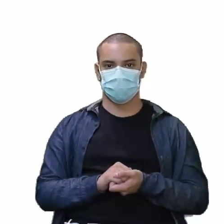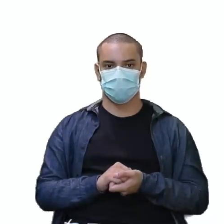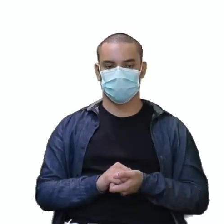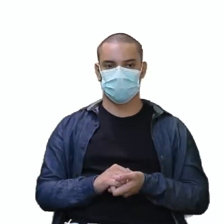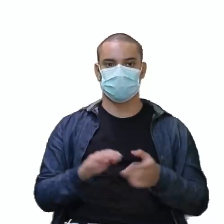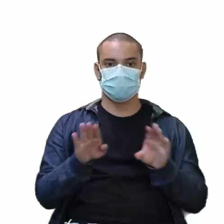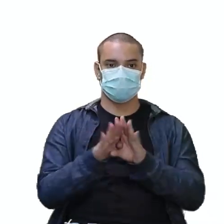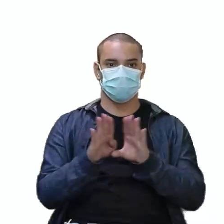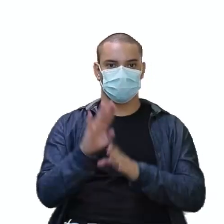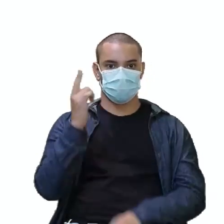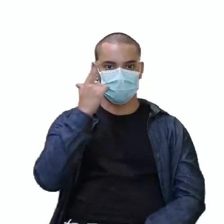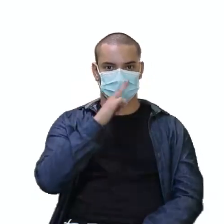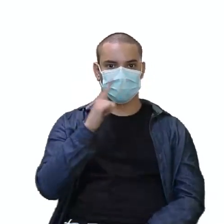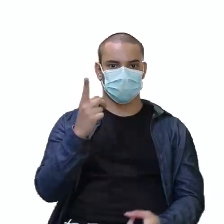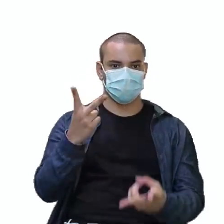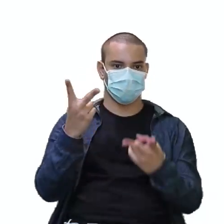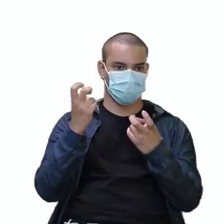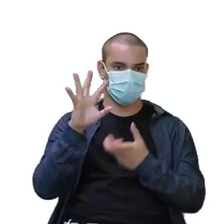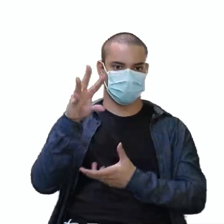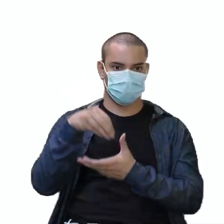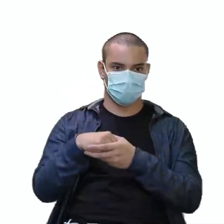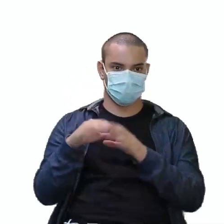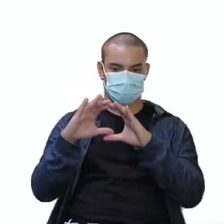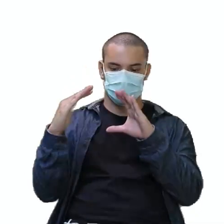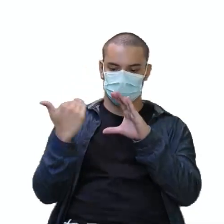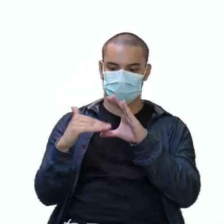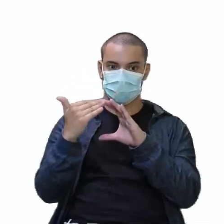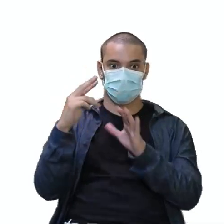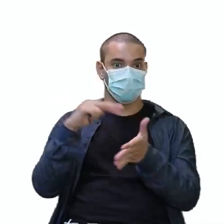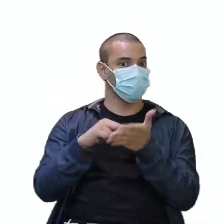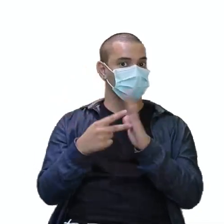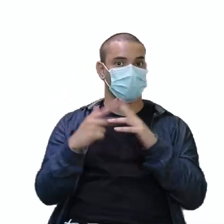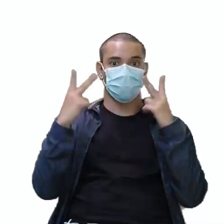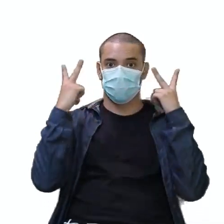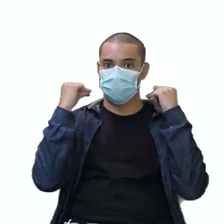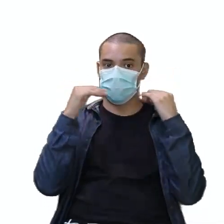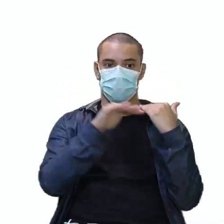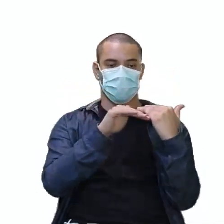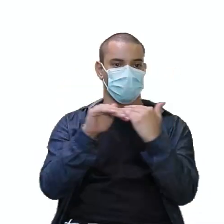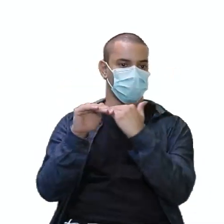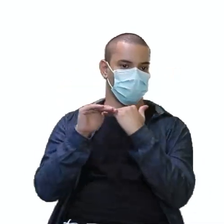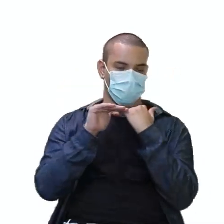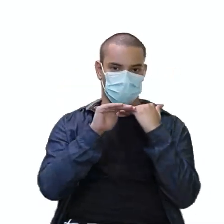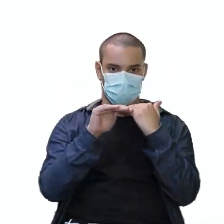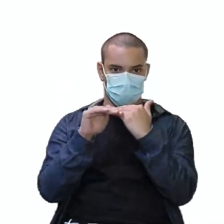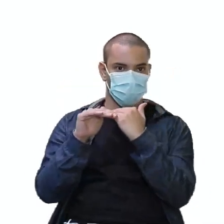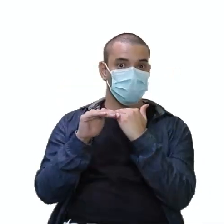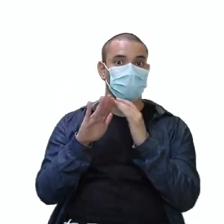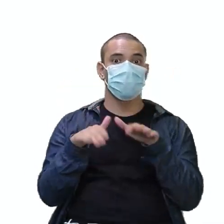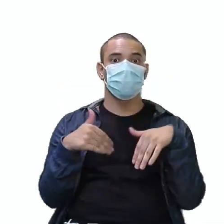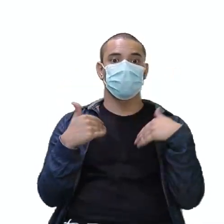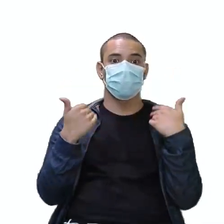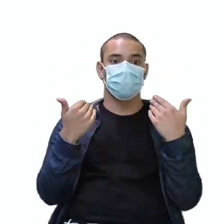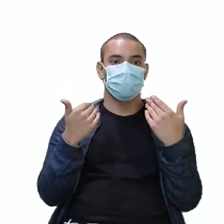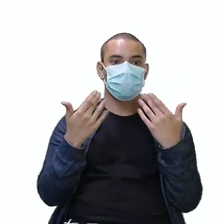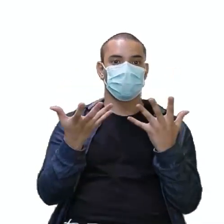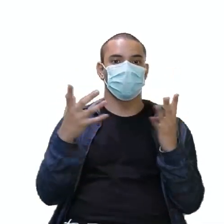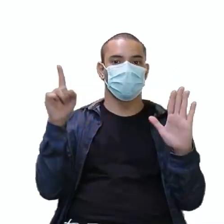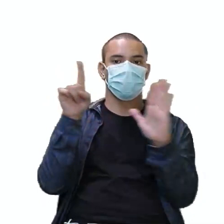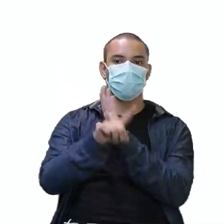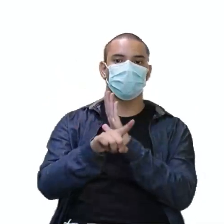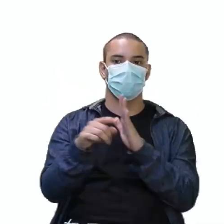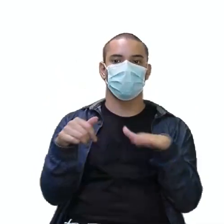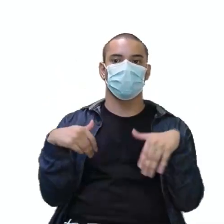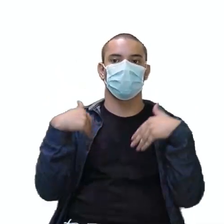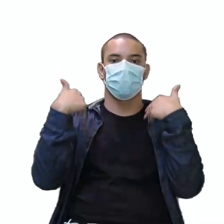Então a gente consegue perceber esses 4 níveis tróficos nessas pirâmides e isso é considerado comum, né? Quais são, o que a questão quer?